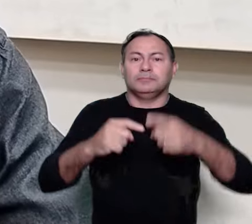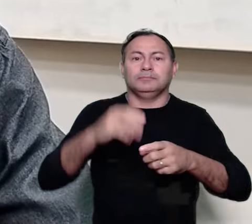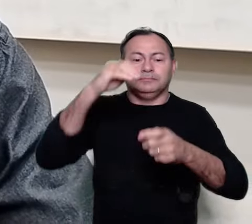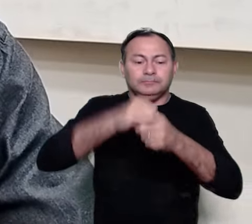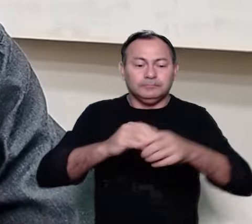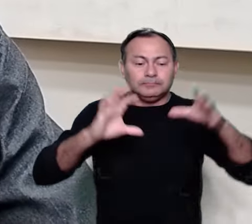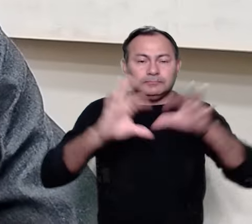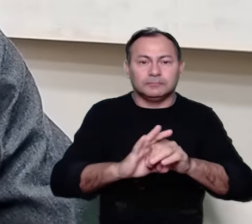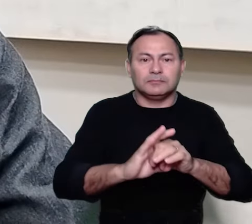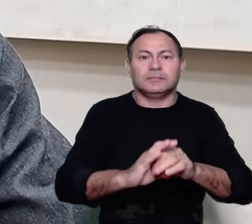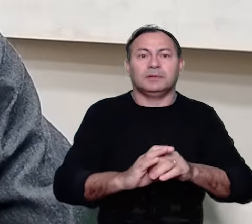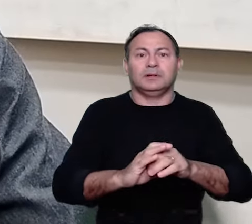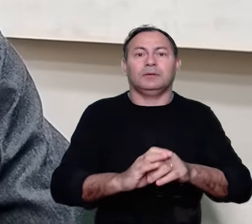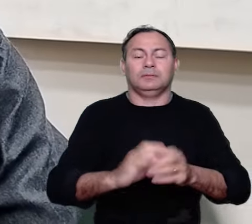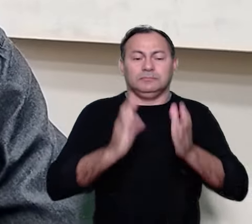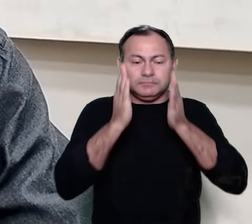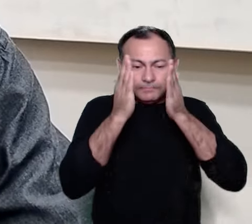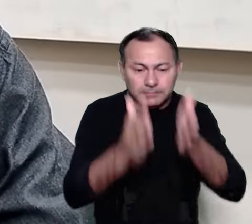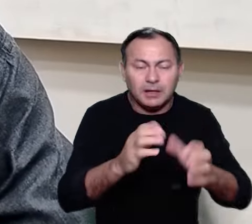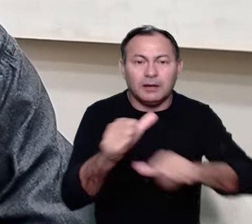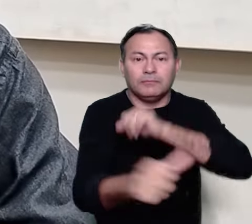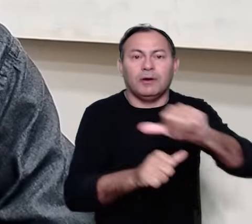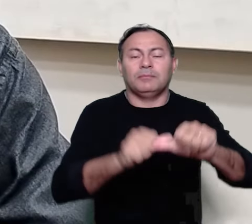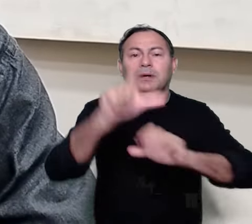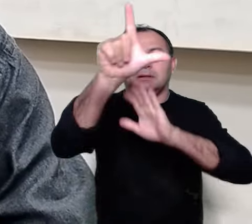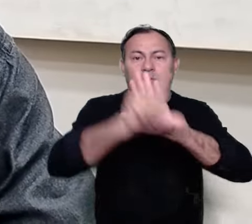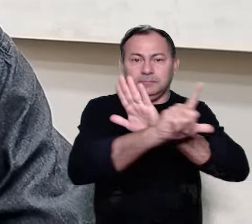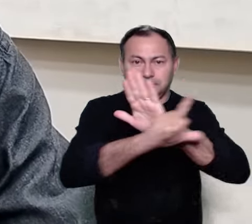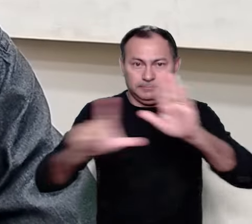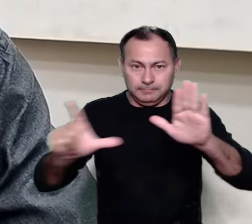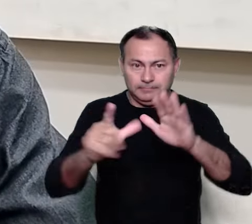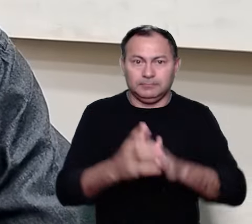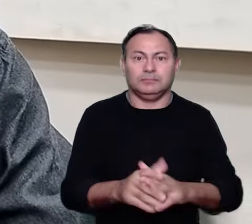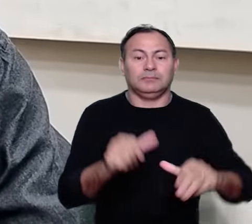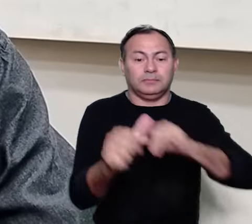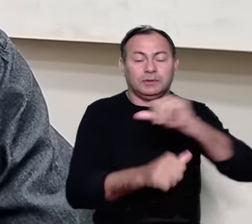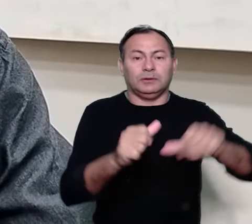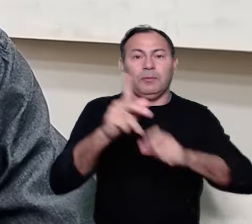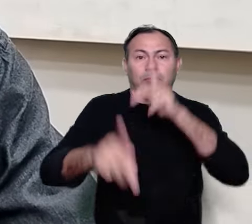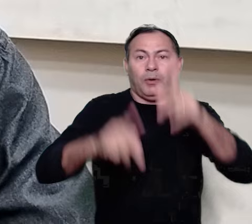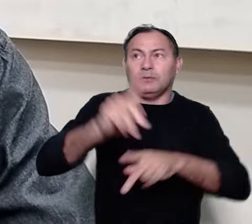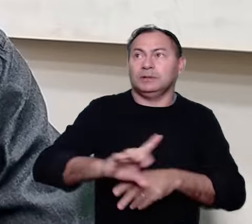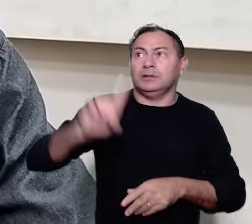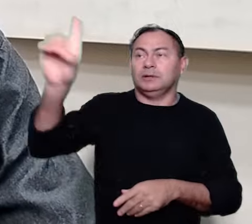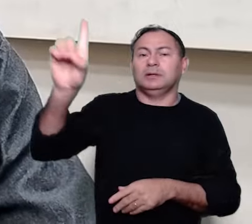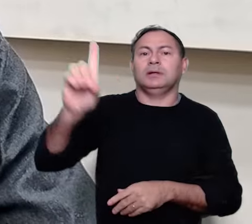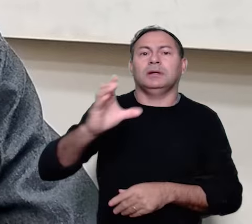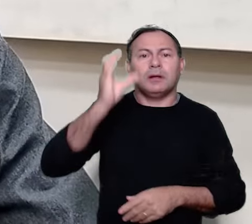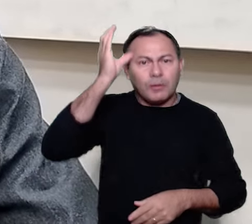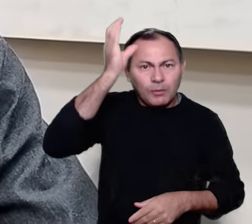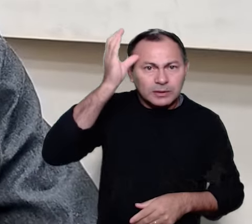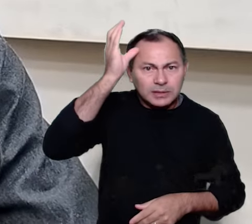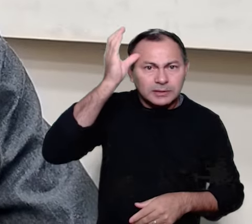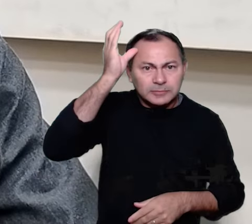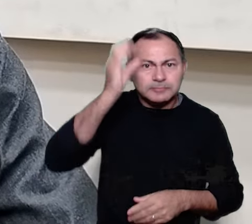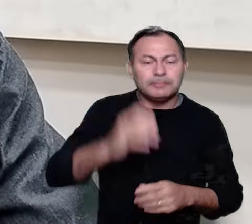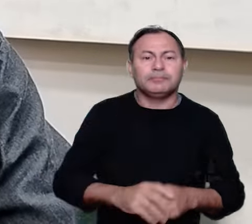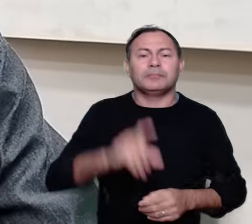que está em sintonia com o cerne da reforma litúrgica, tornar o povo de Deus